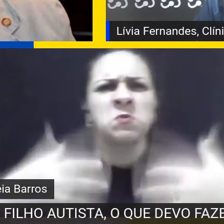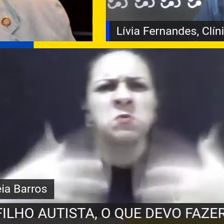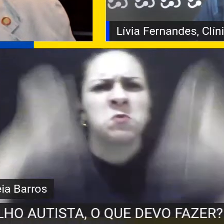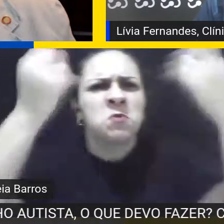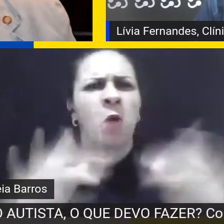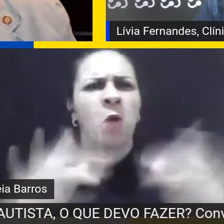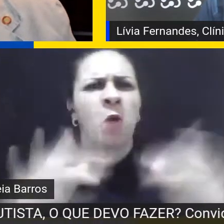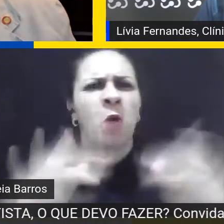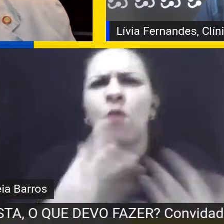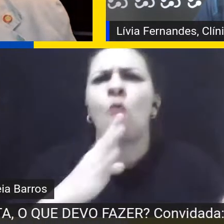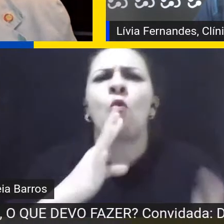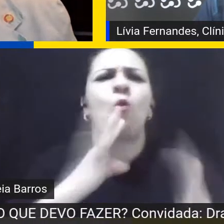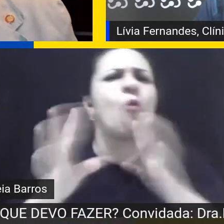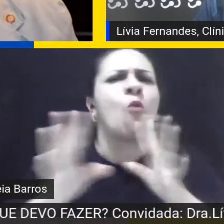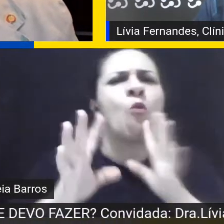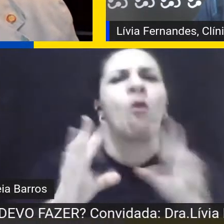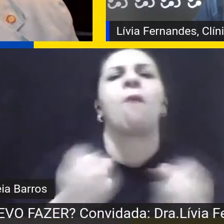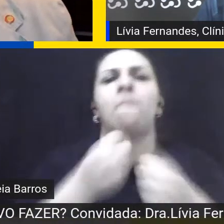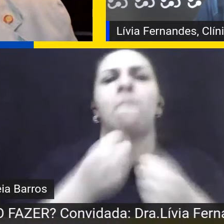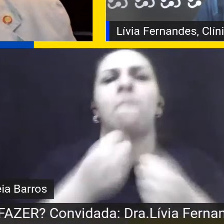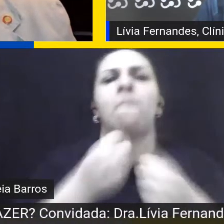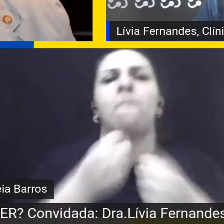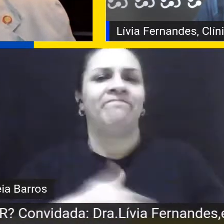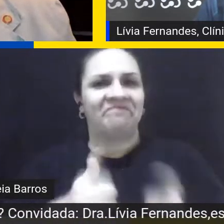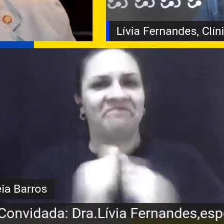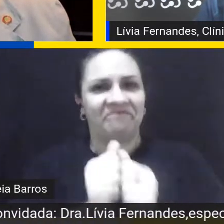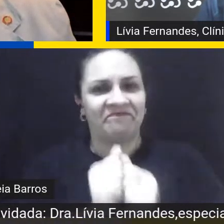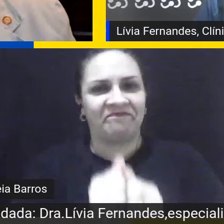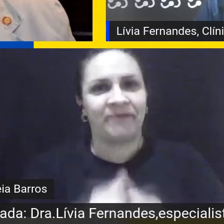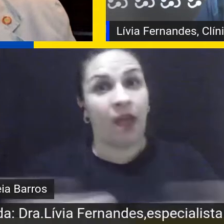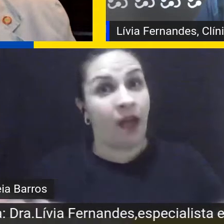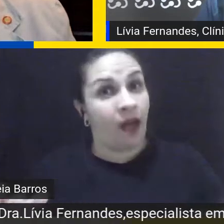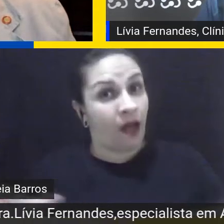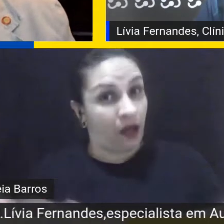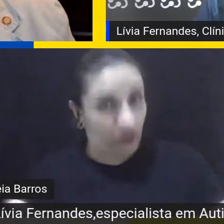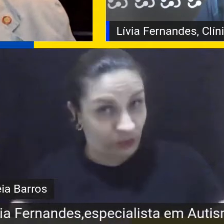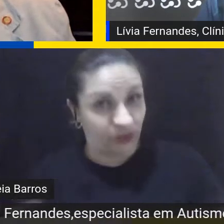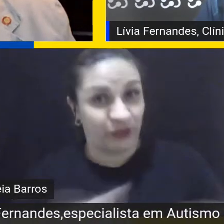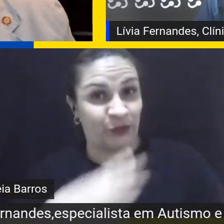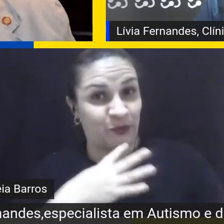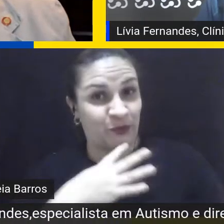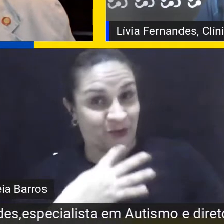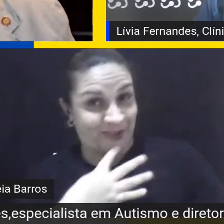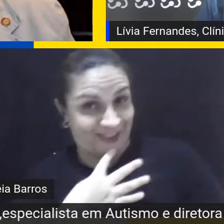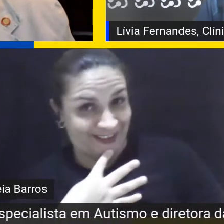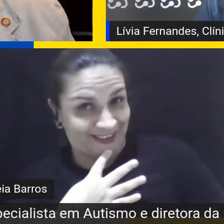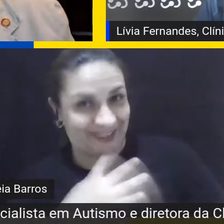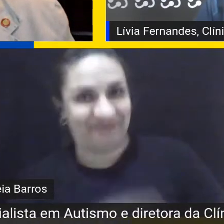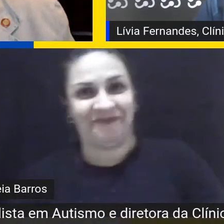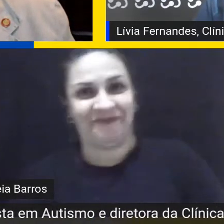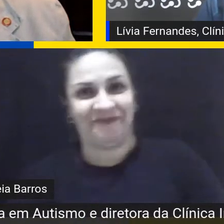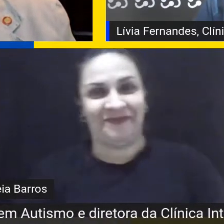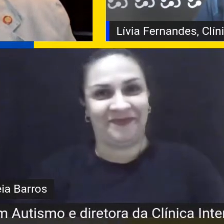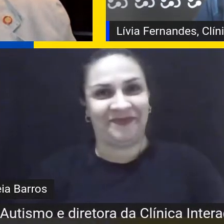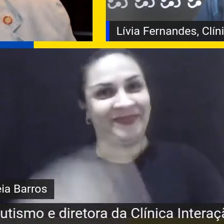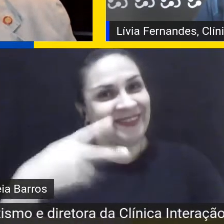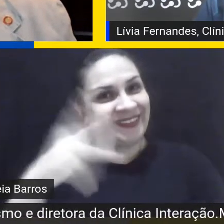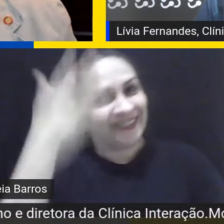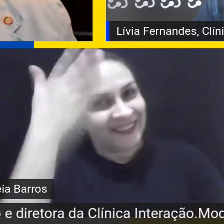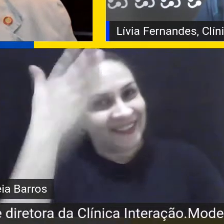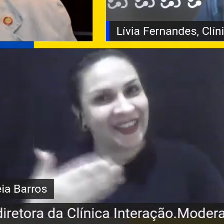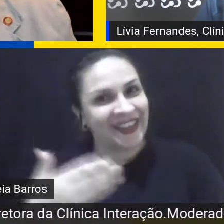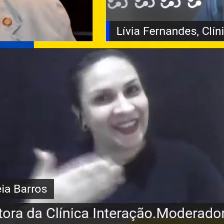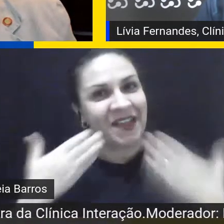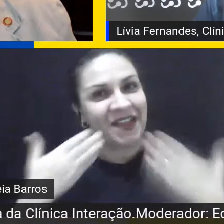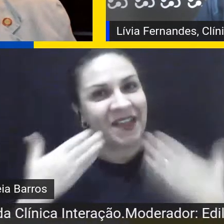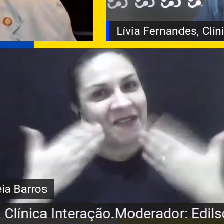um prazer estarmos aqui. Agora, vamos conhecer, quero que a senhora se apresente, quem é a